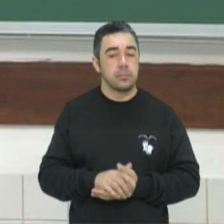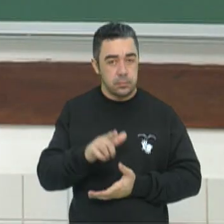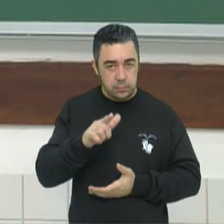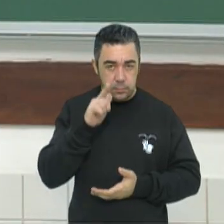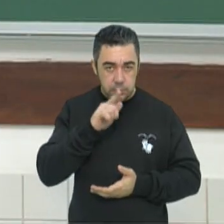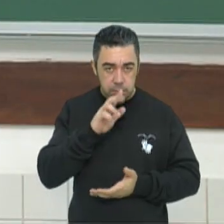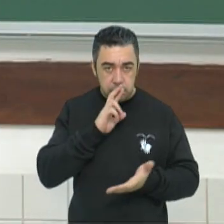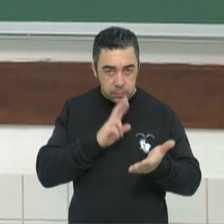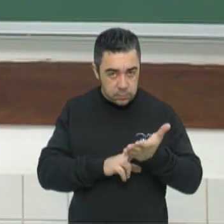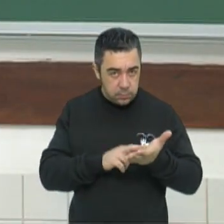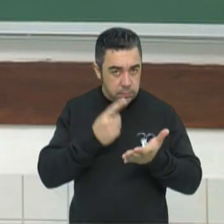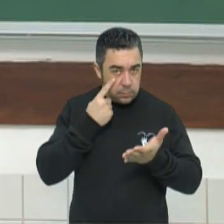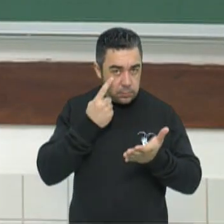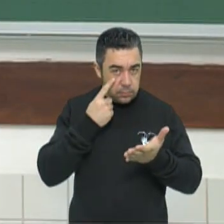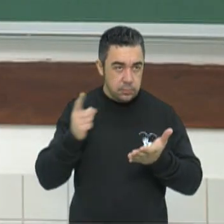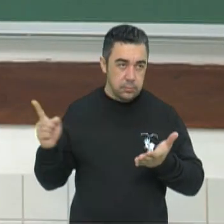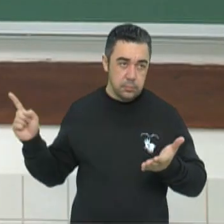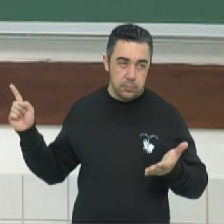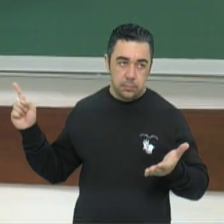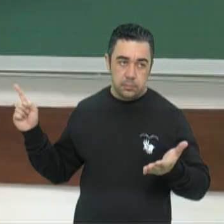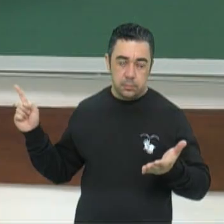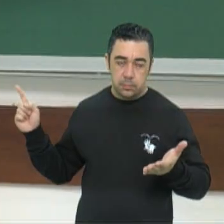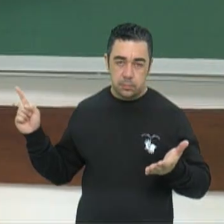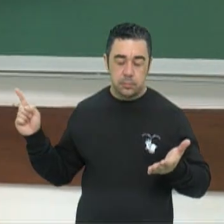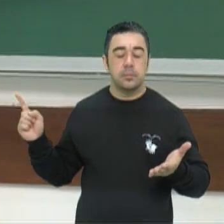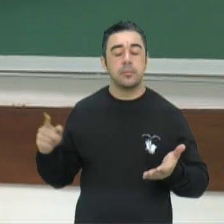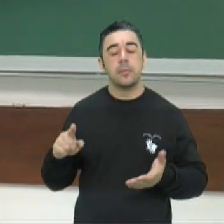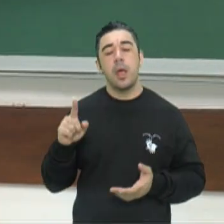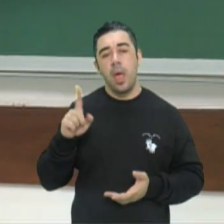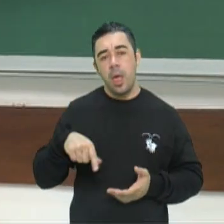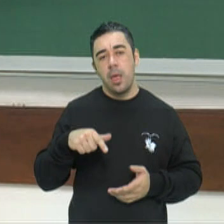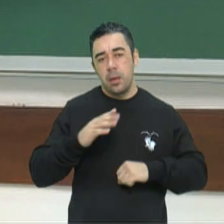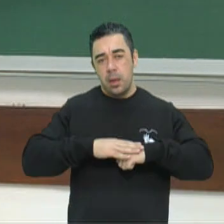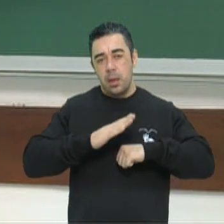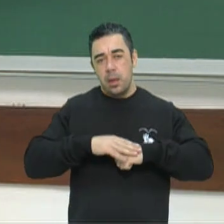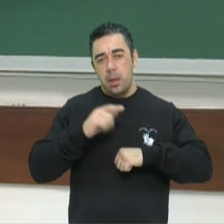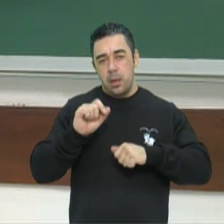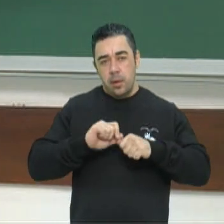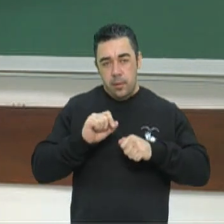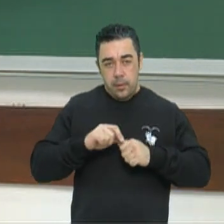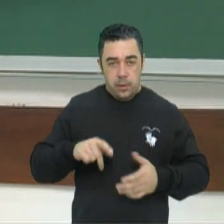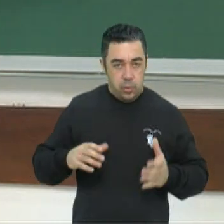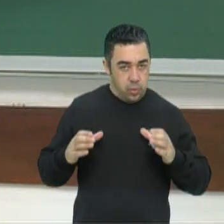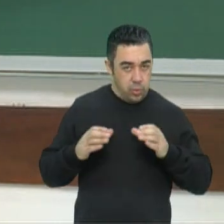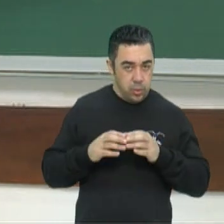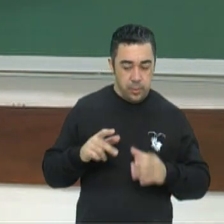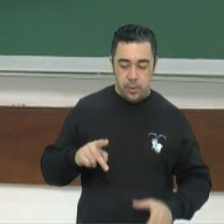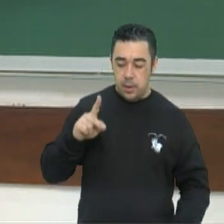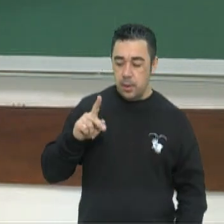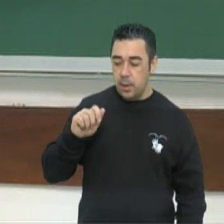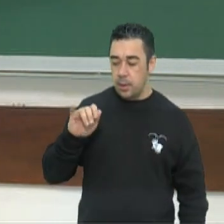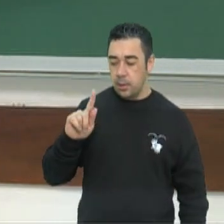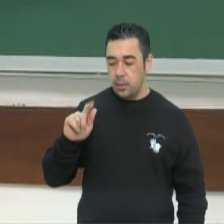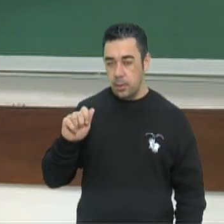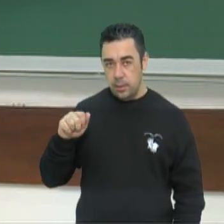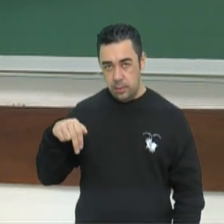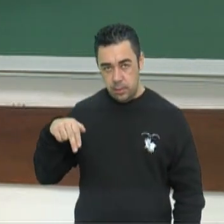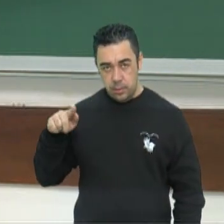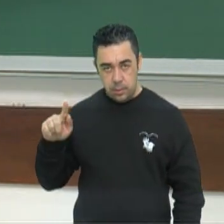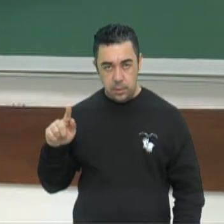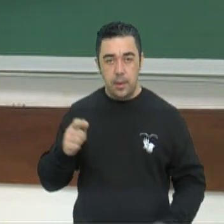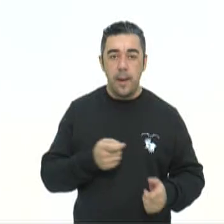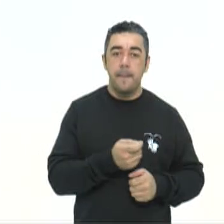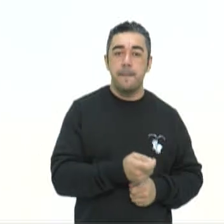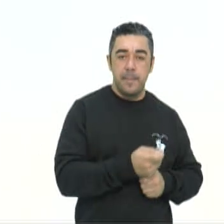Conseguiu responder? Vamos conferir? Entre as atividades praticadas pelos Caigangue, não se esqueça, estavam a